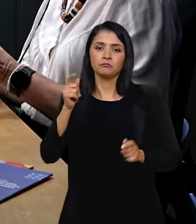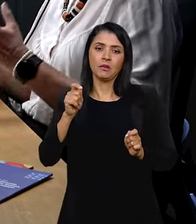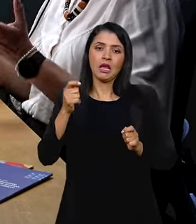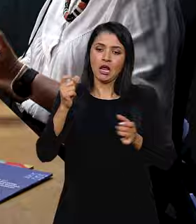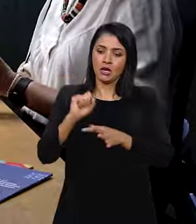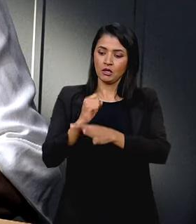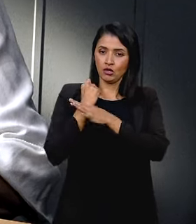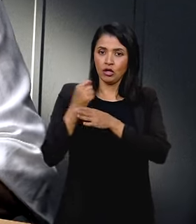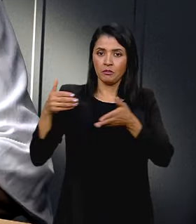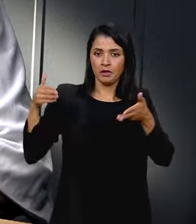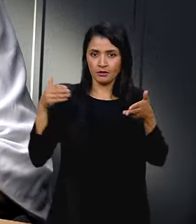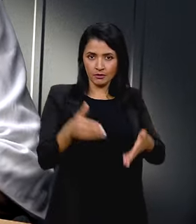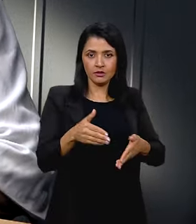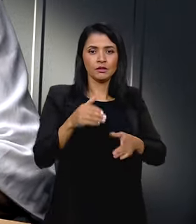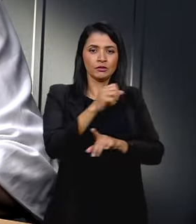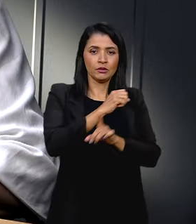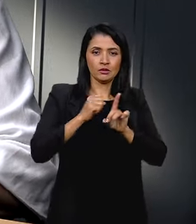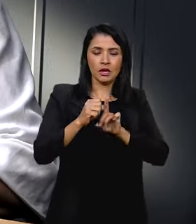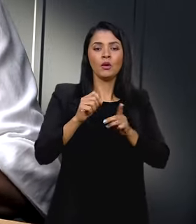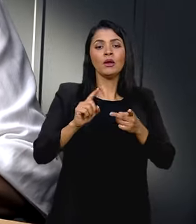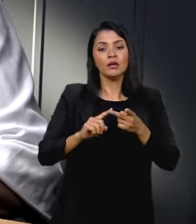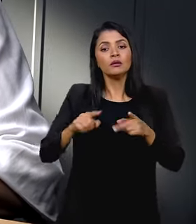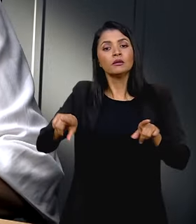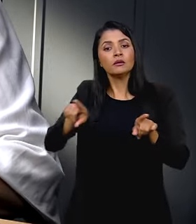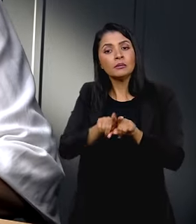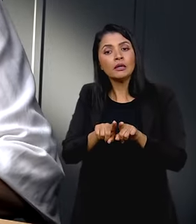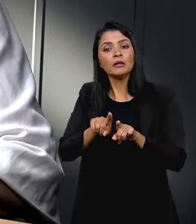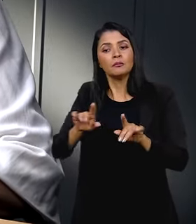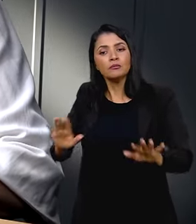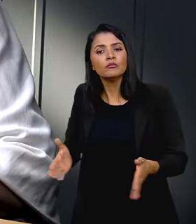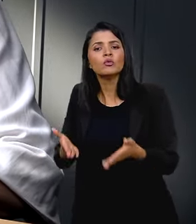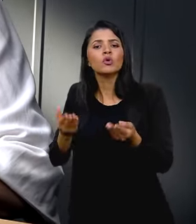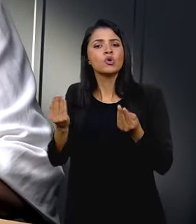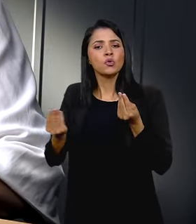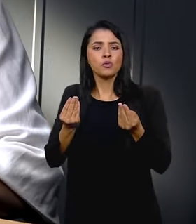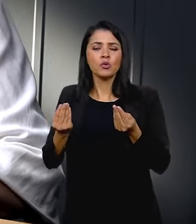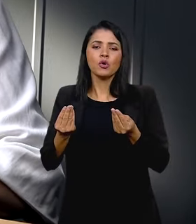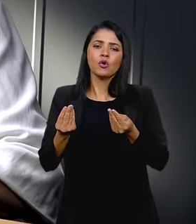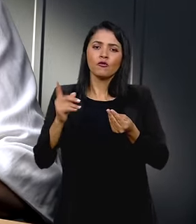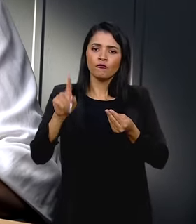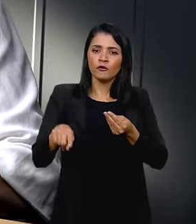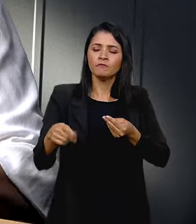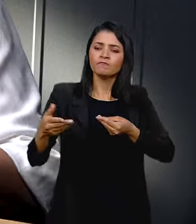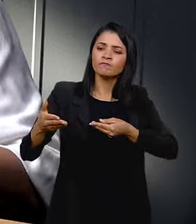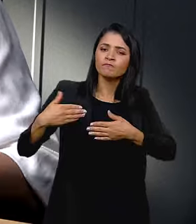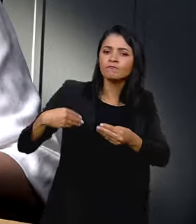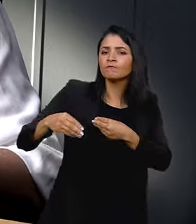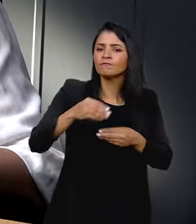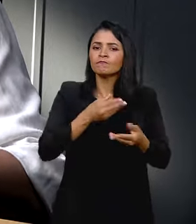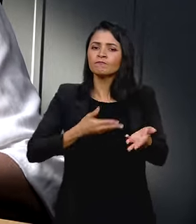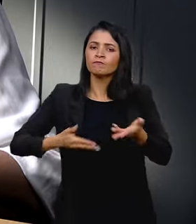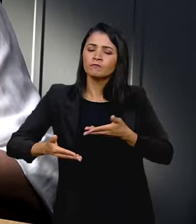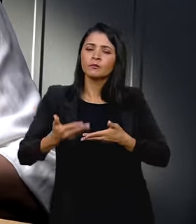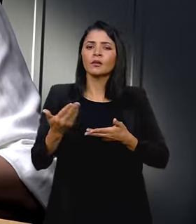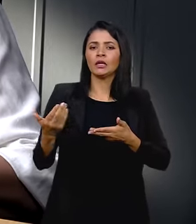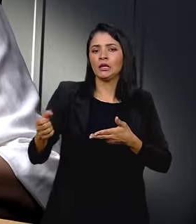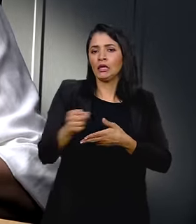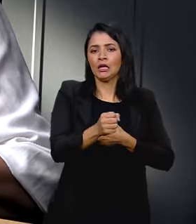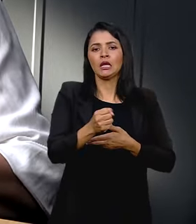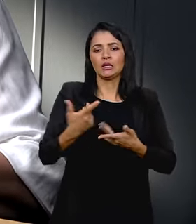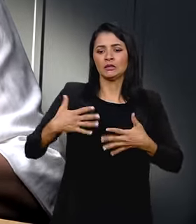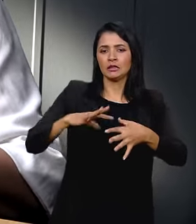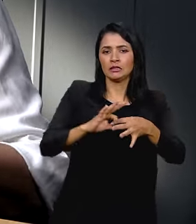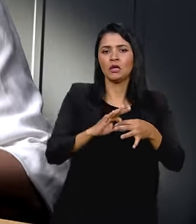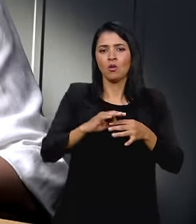social com os conselhos de segurança alimentar de outro lado ele promove eh a articulação integração de